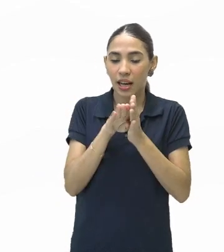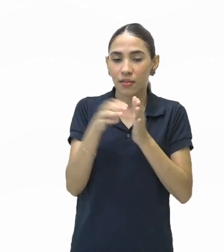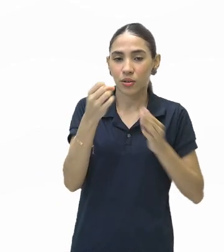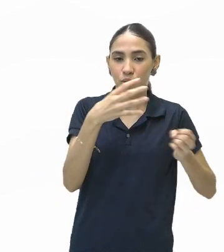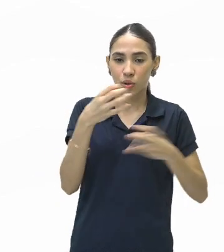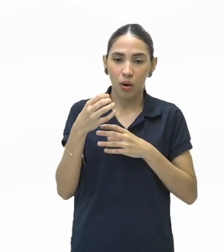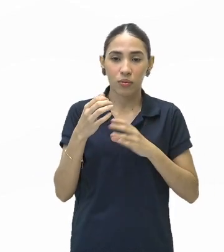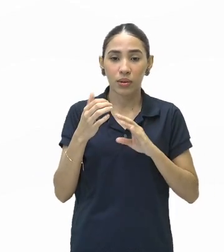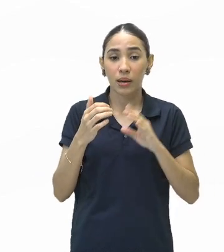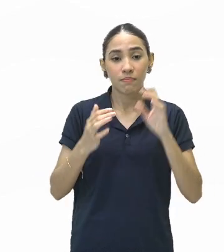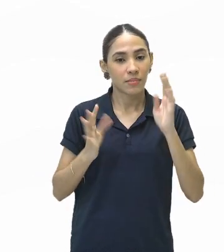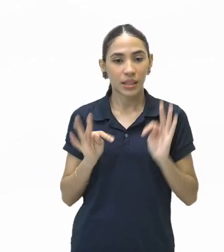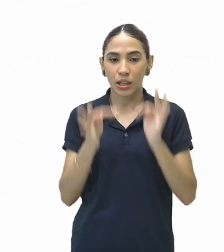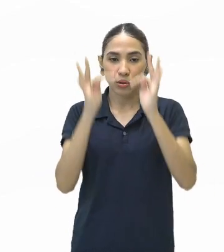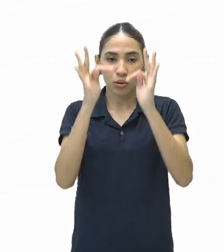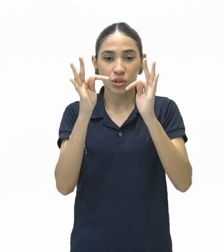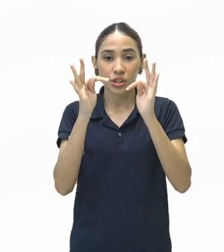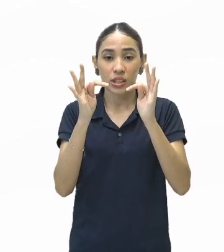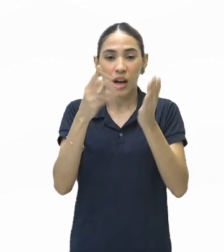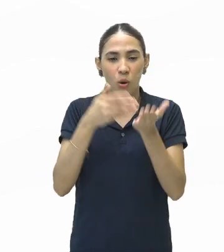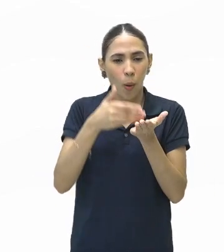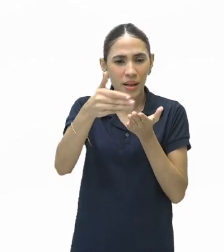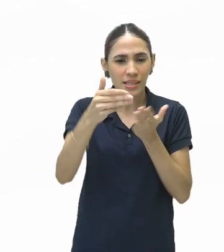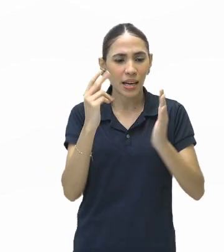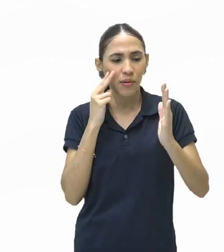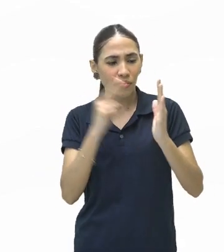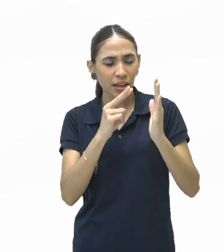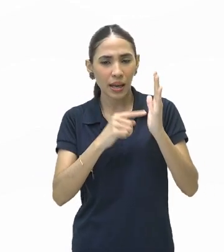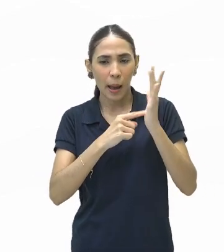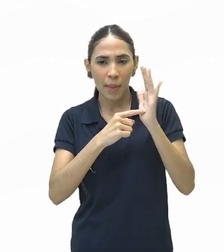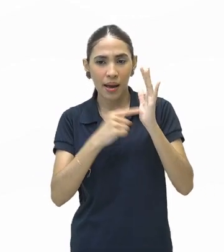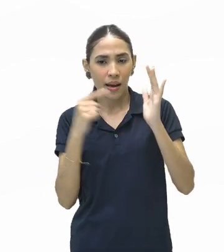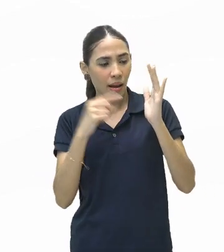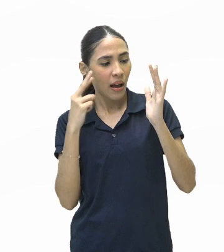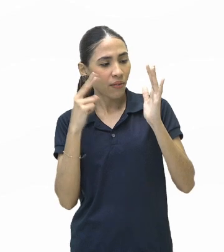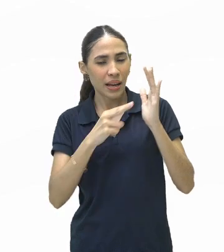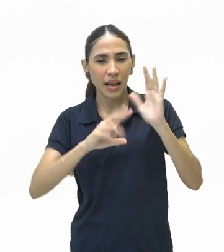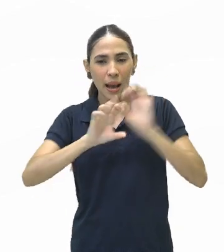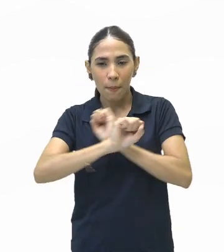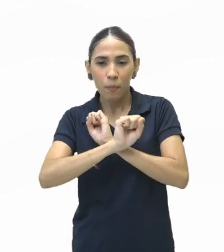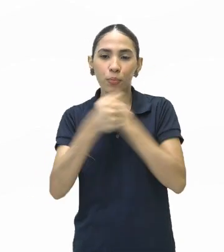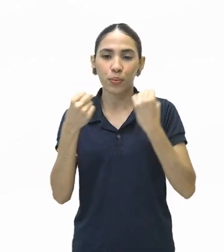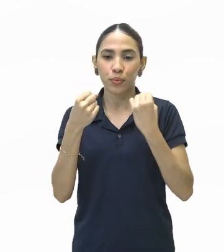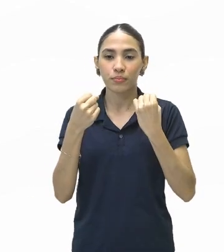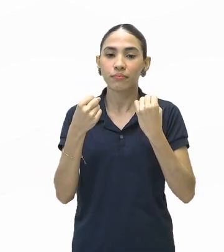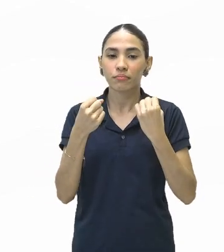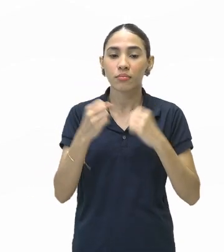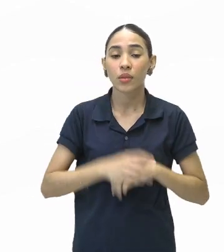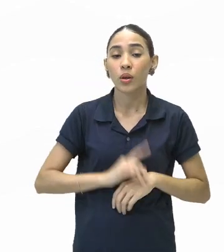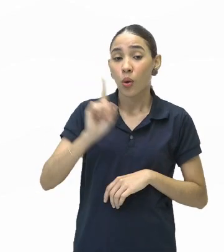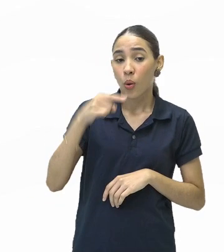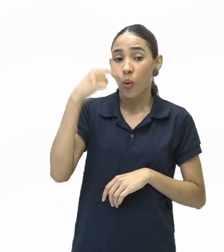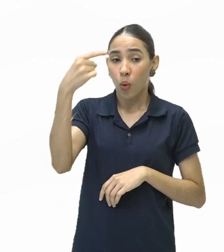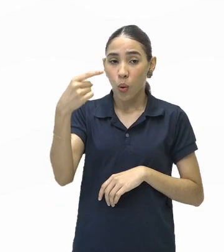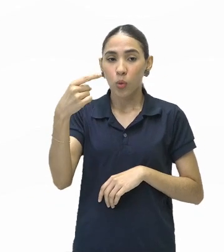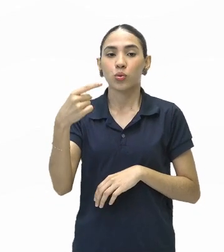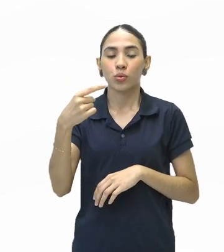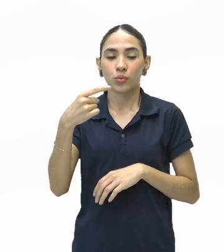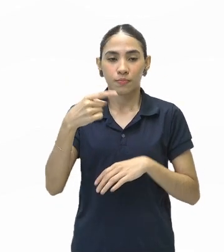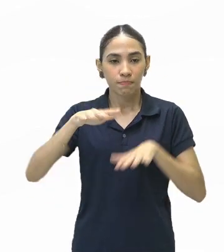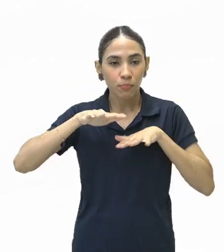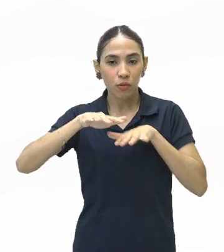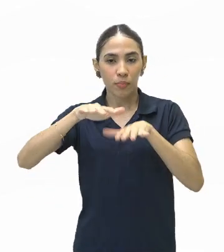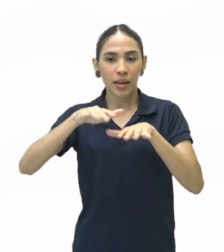eles começaram a quebrar essas máquinas, achando que isso resolveria o problema. Outro movimento que surgiu no